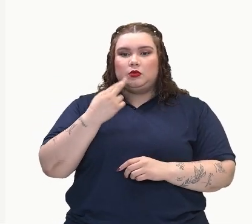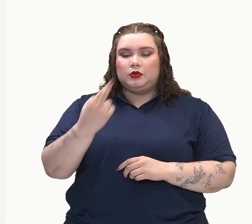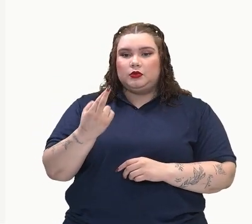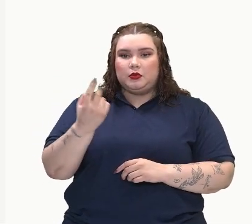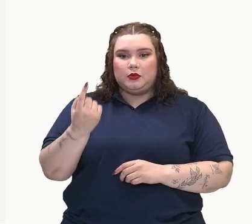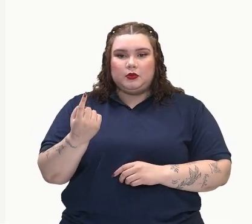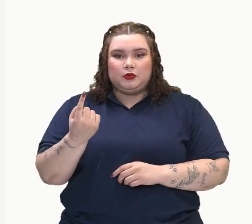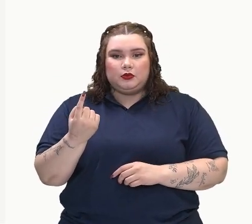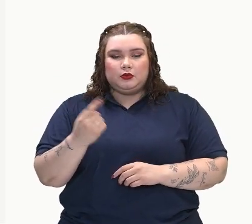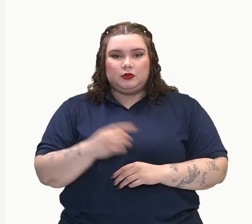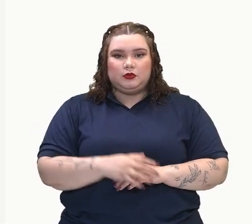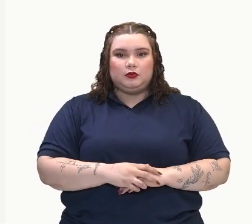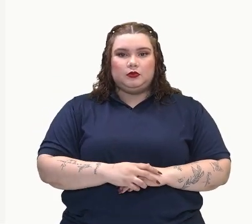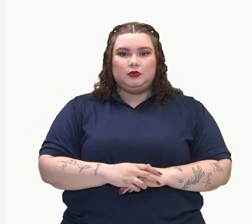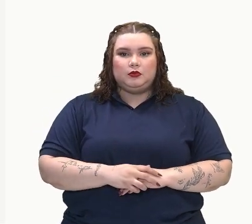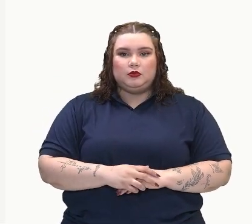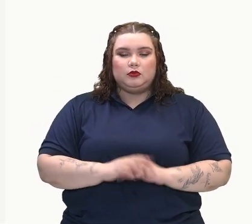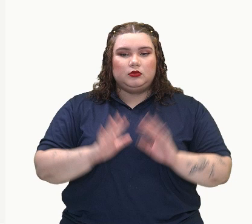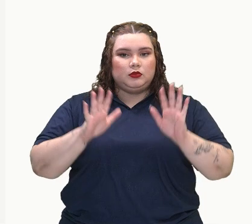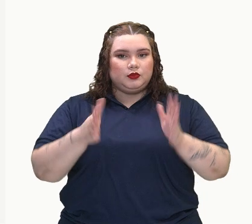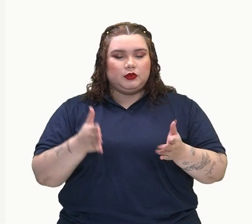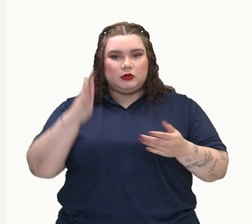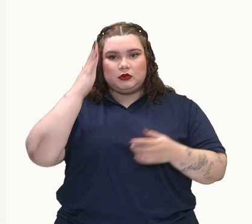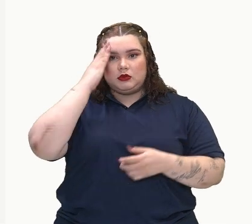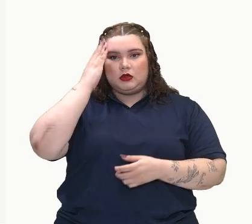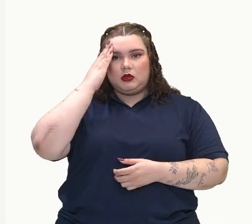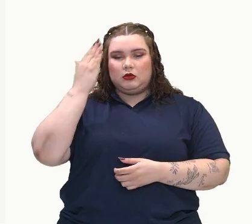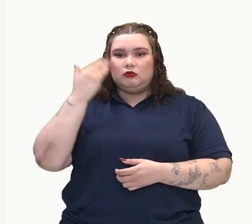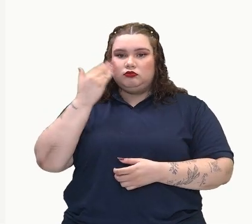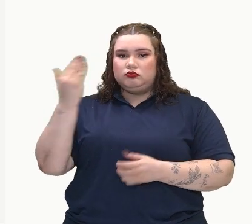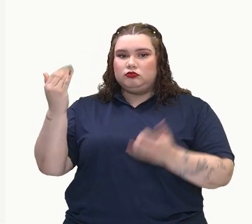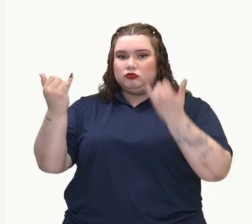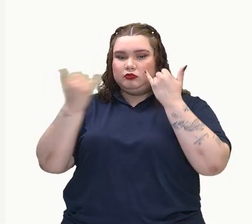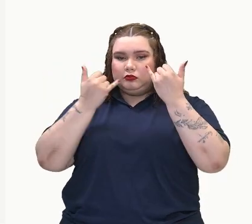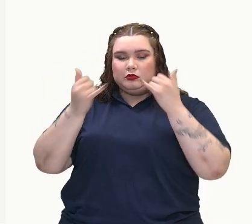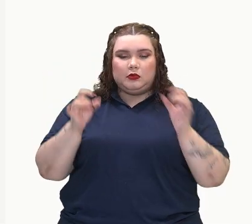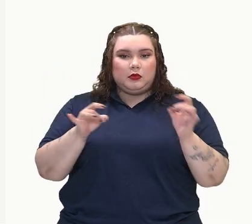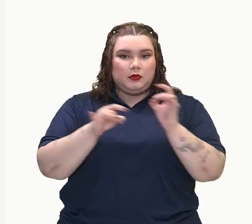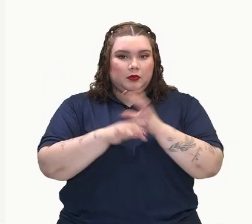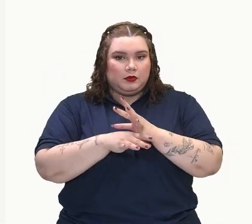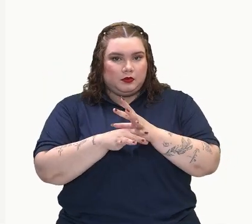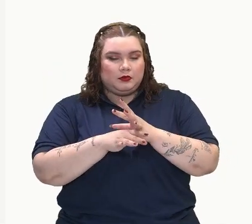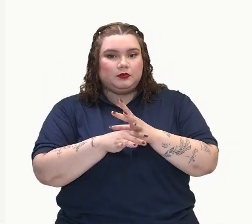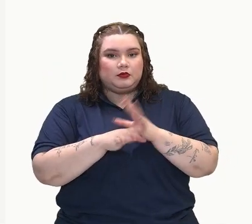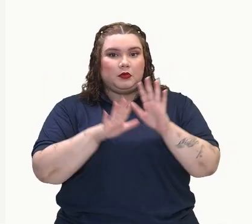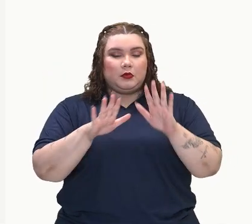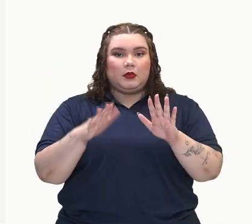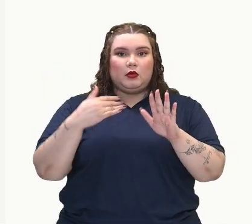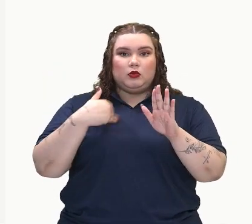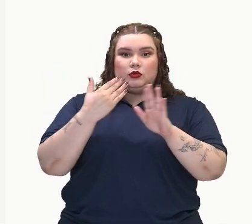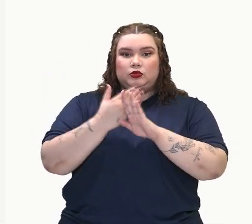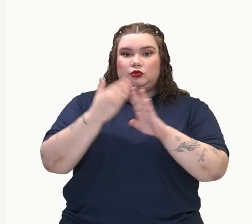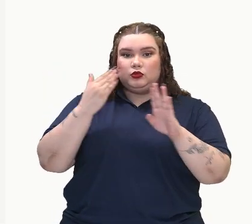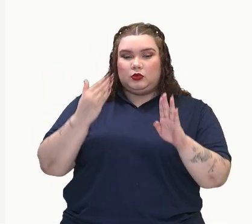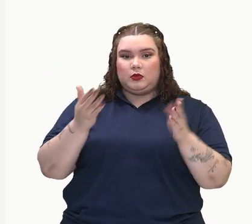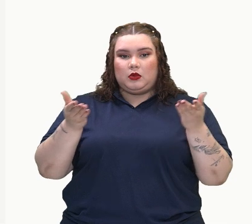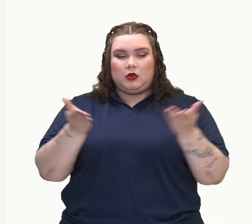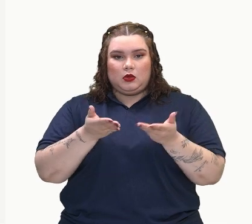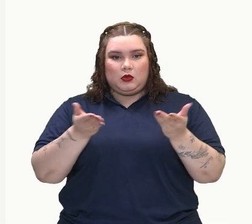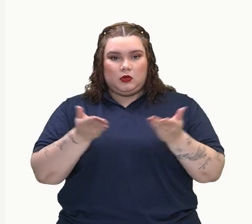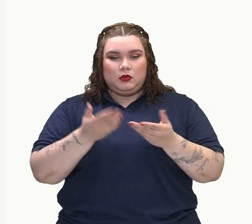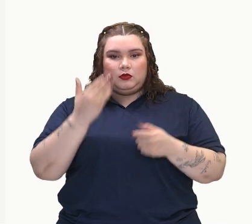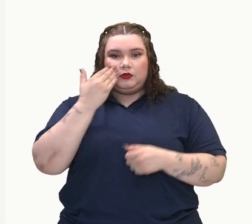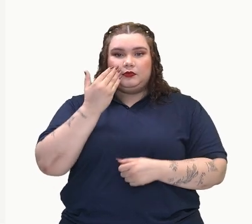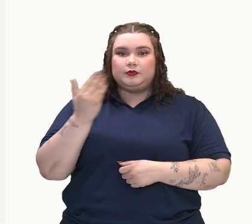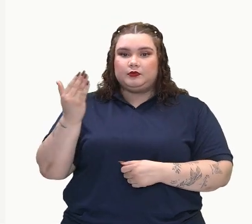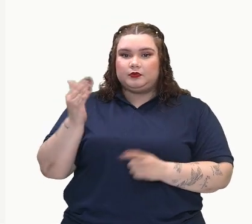ó, aqui, ó, eu já tenho essas informações aqui. Para eu encontrar agora, vamos lá, aí que